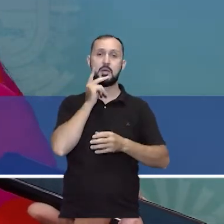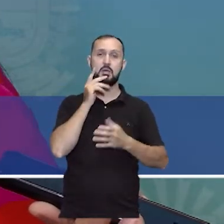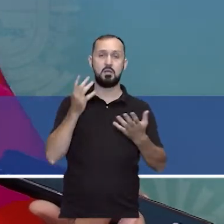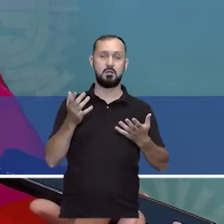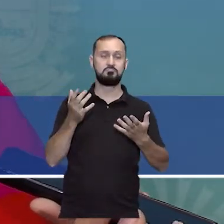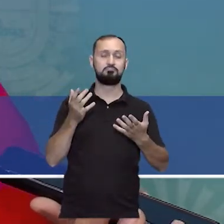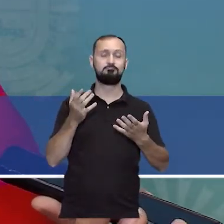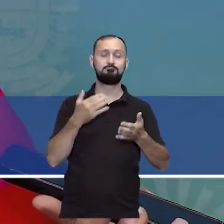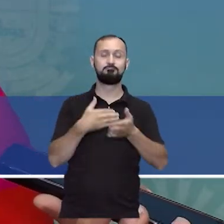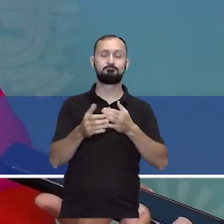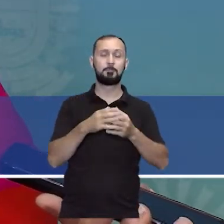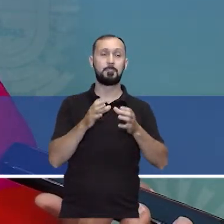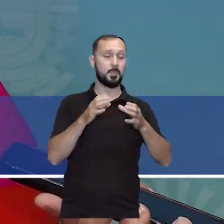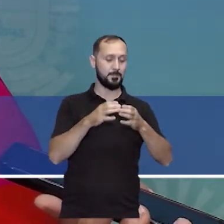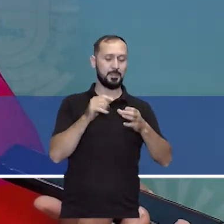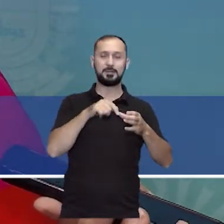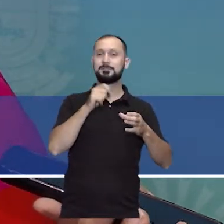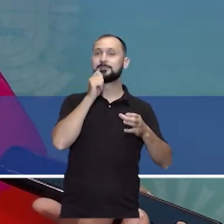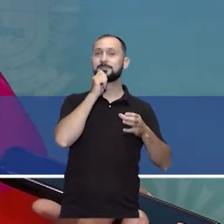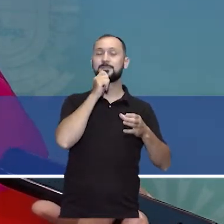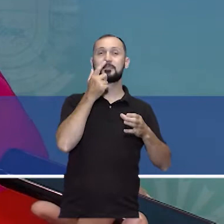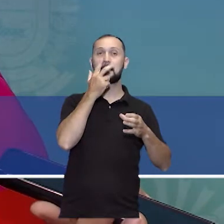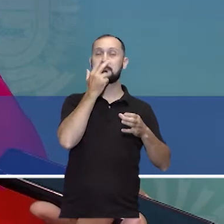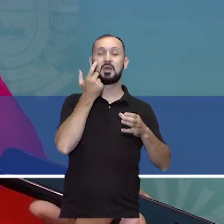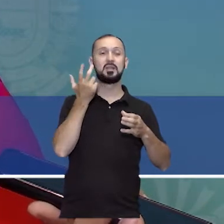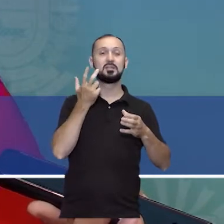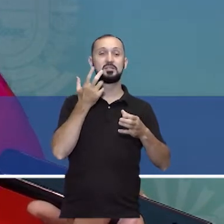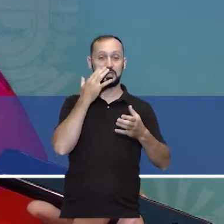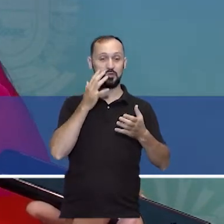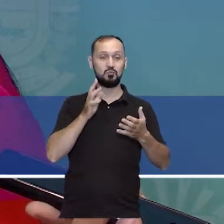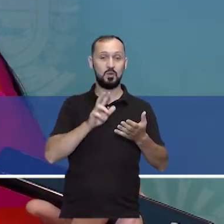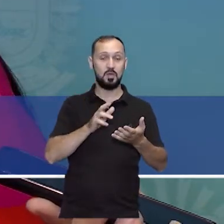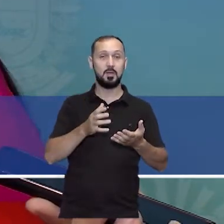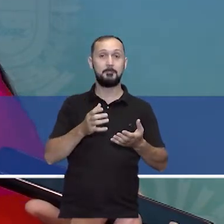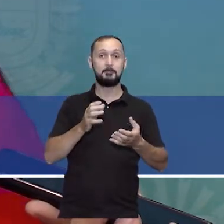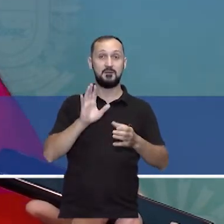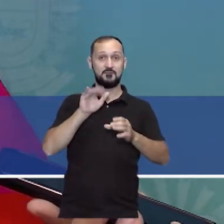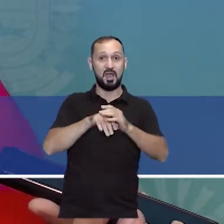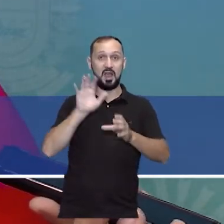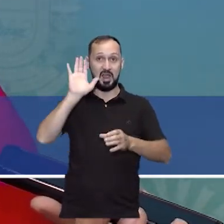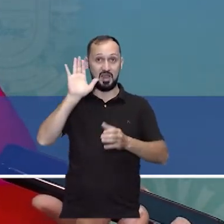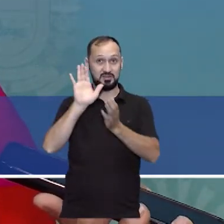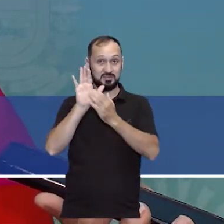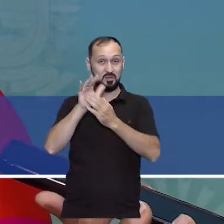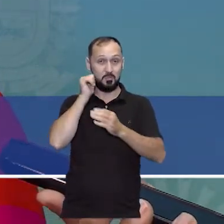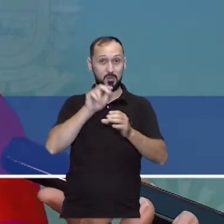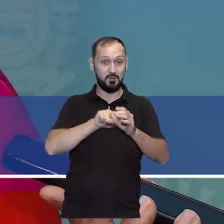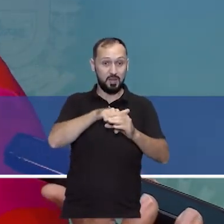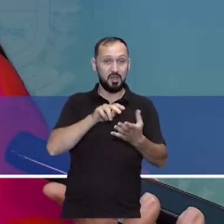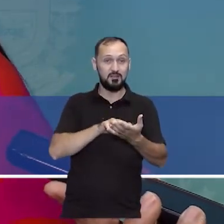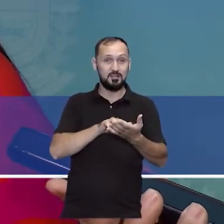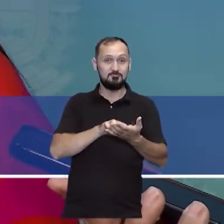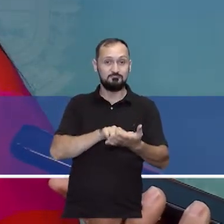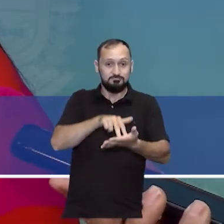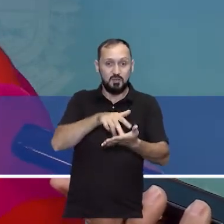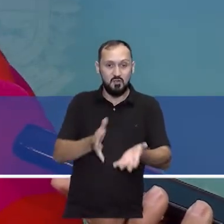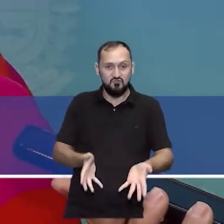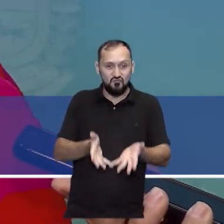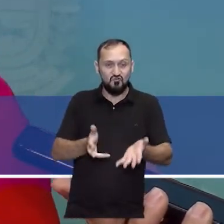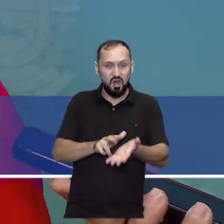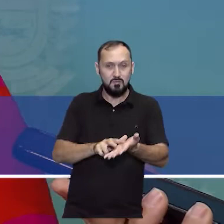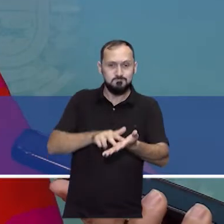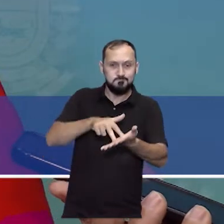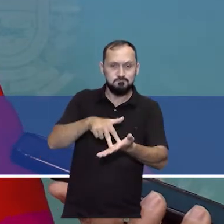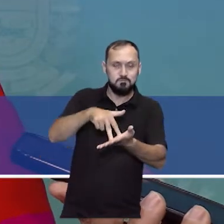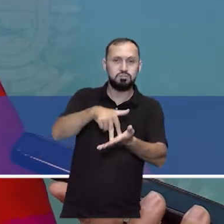partidos políticos, né, o partido ele ainda acaba não potencializando as candidaturas femininas. Então, eu preciso de ter mulher, mas na